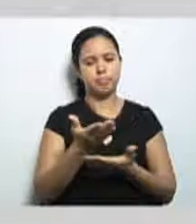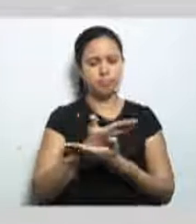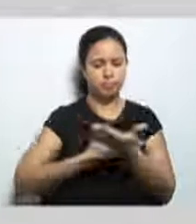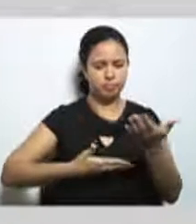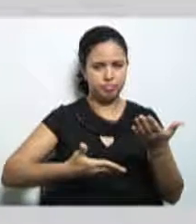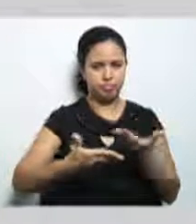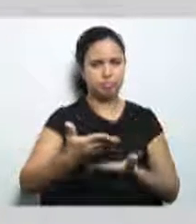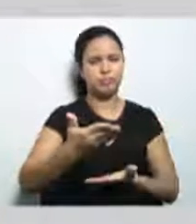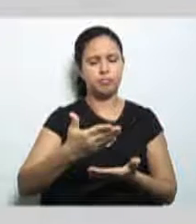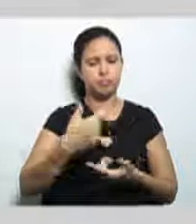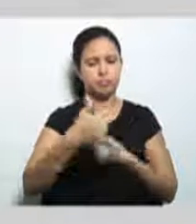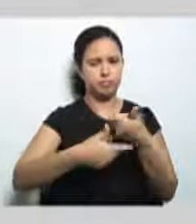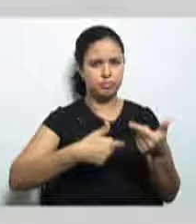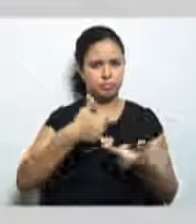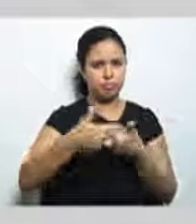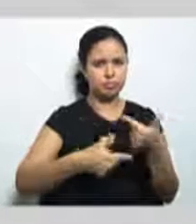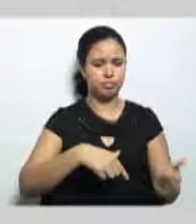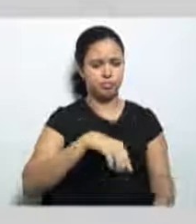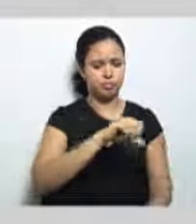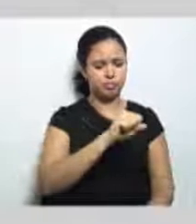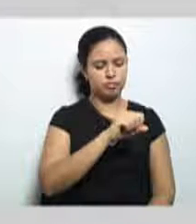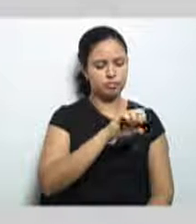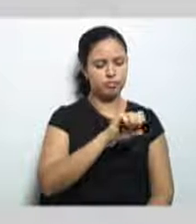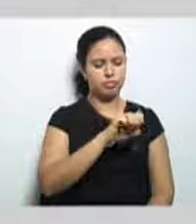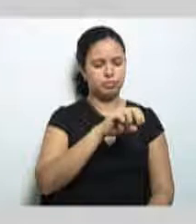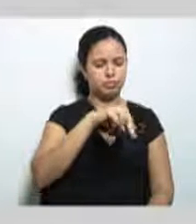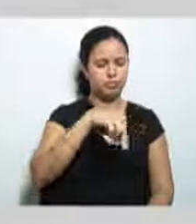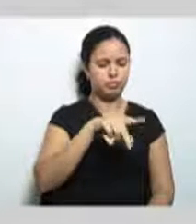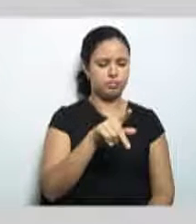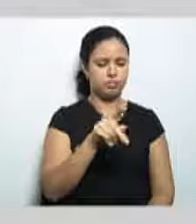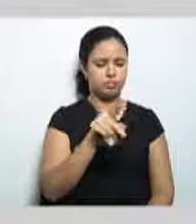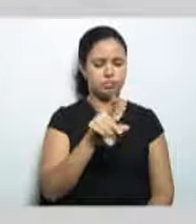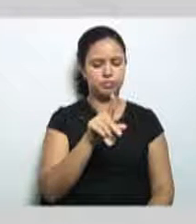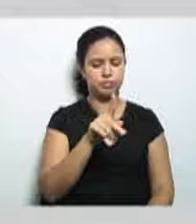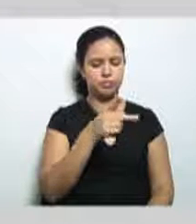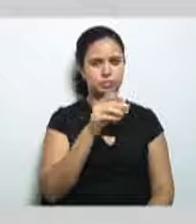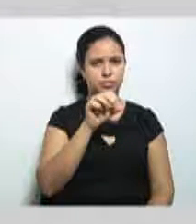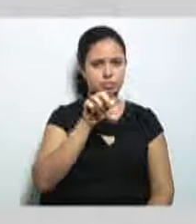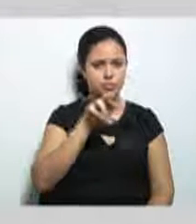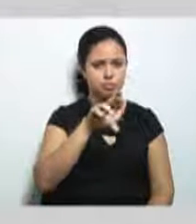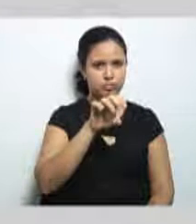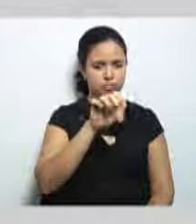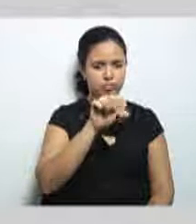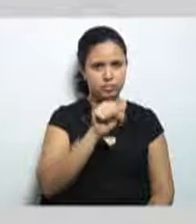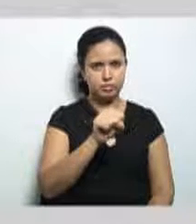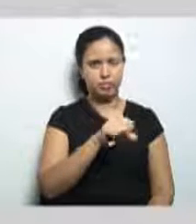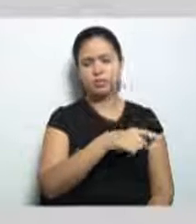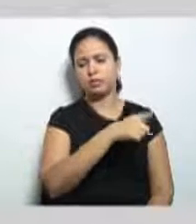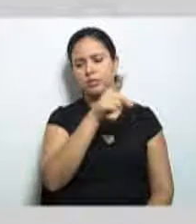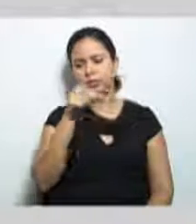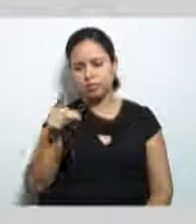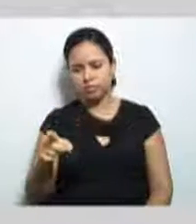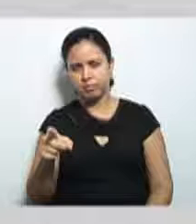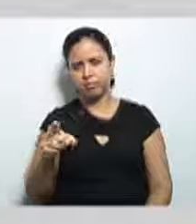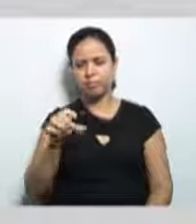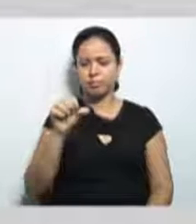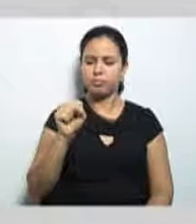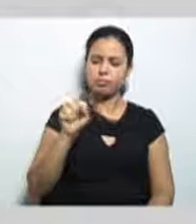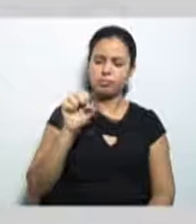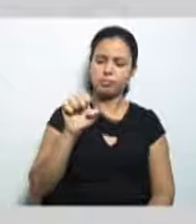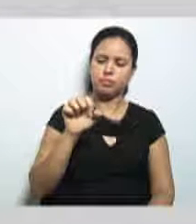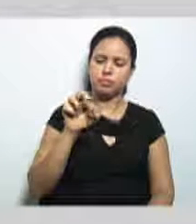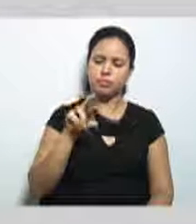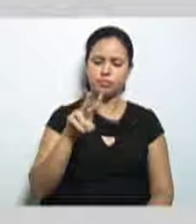de produção dos senhores e dos seus servos, né? Os servos eram diferentes dos escravos,